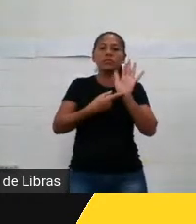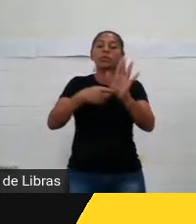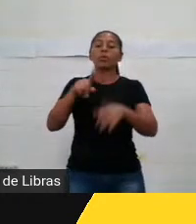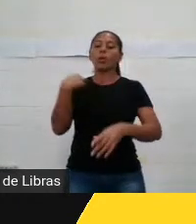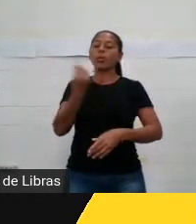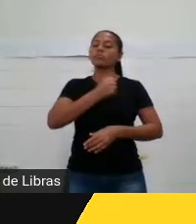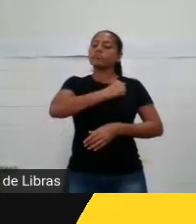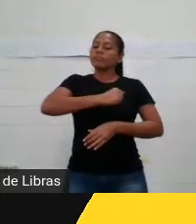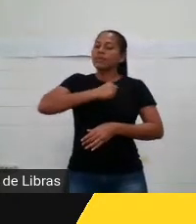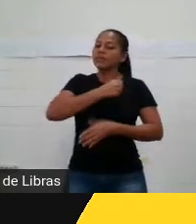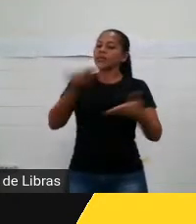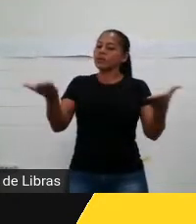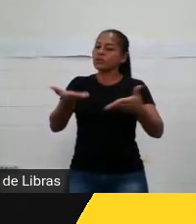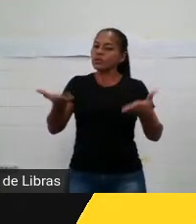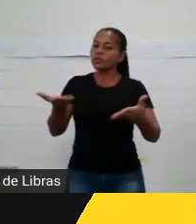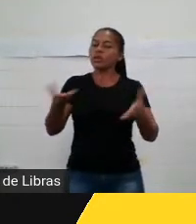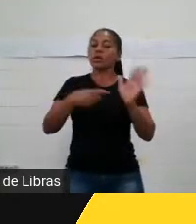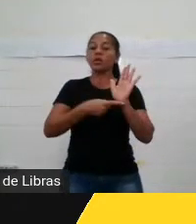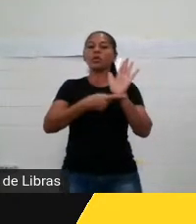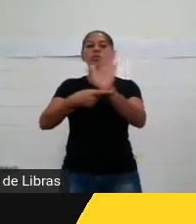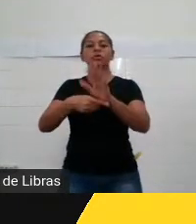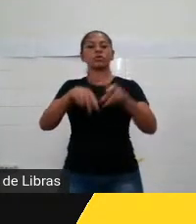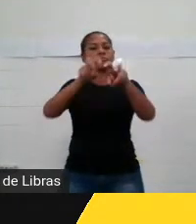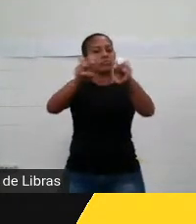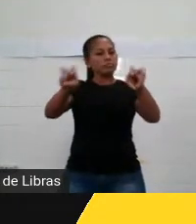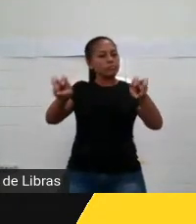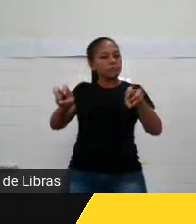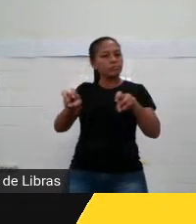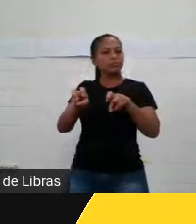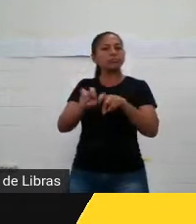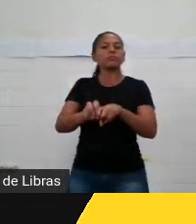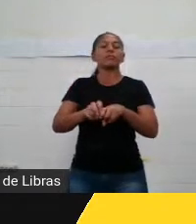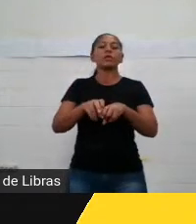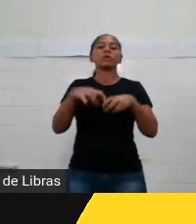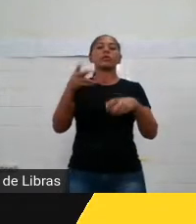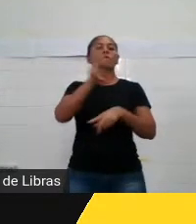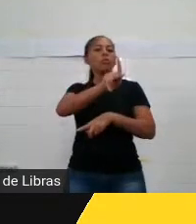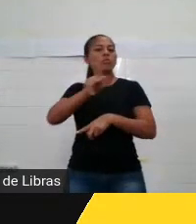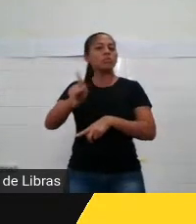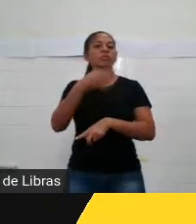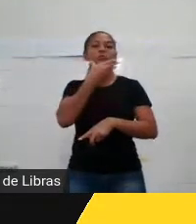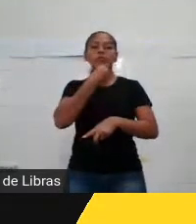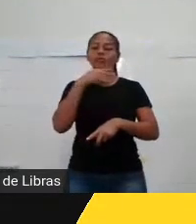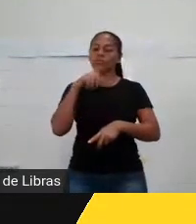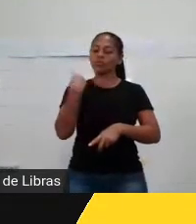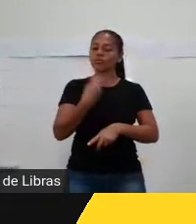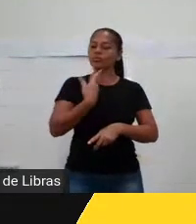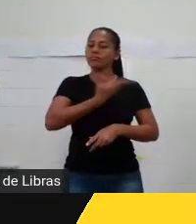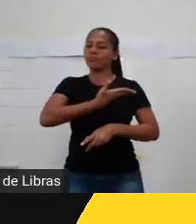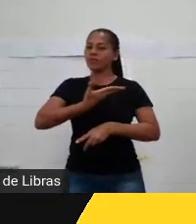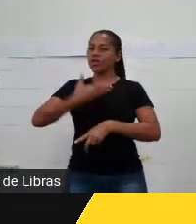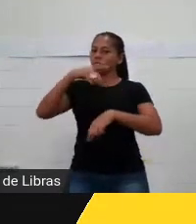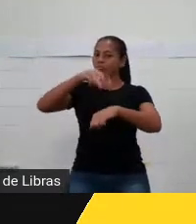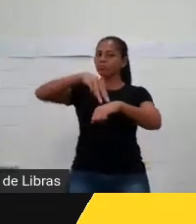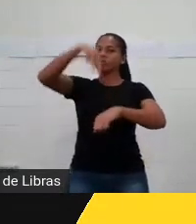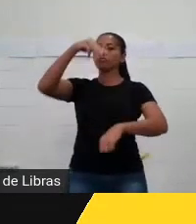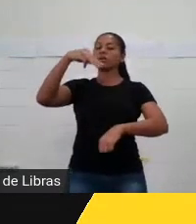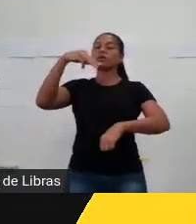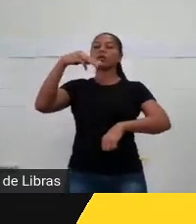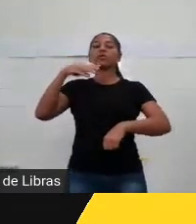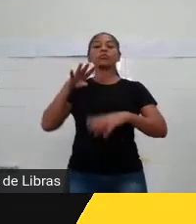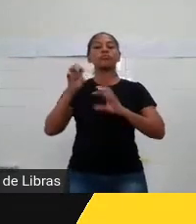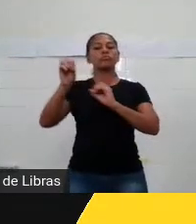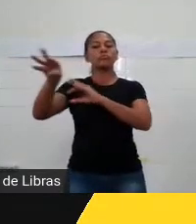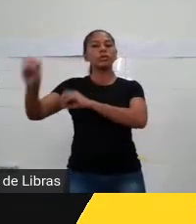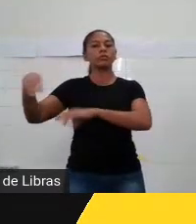aqui partilhando essa mesa redonda com o professor. Nosso amigo do mestrado em Educação Profissional Tecnológica